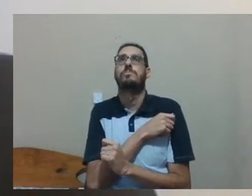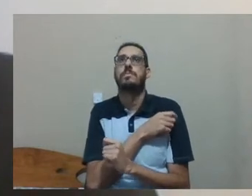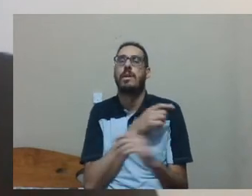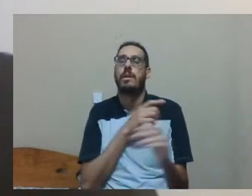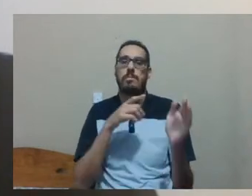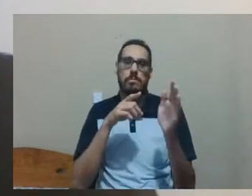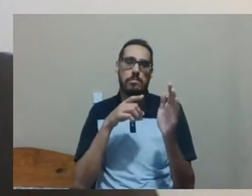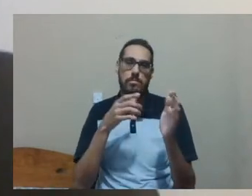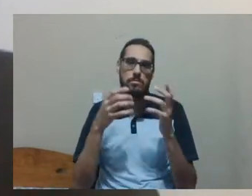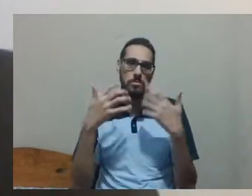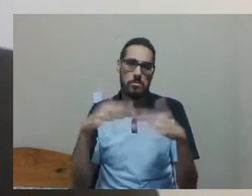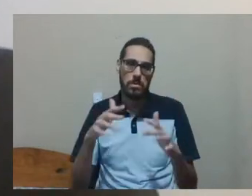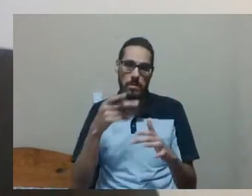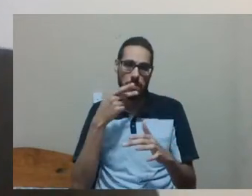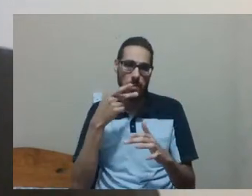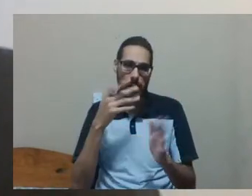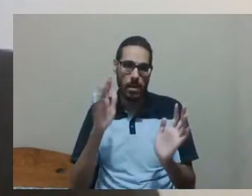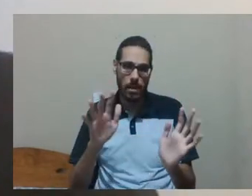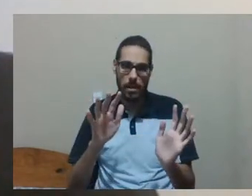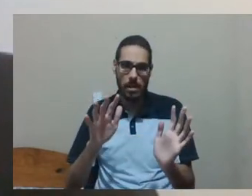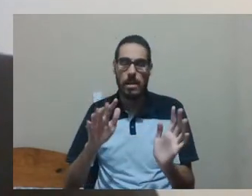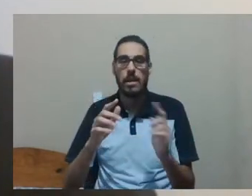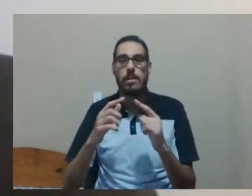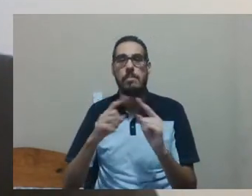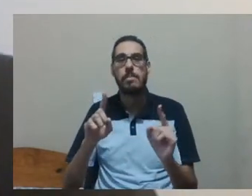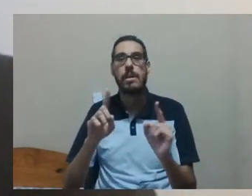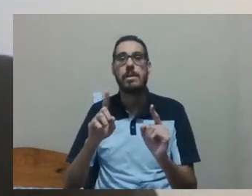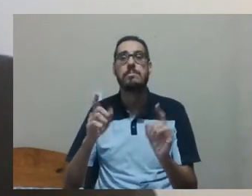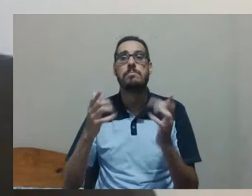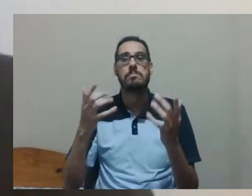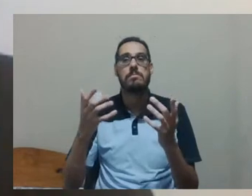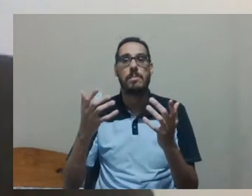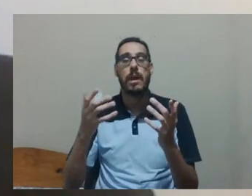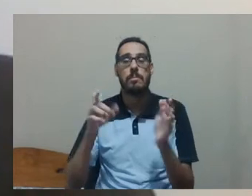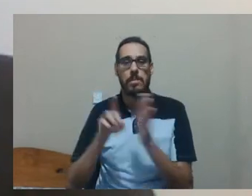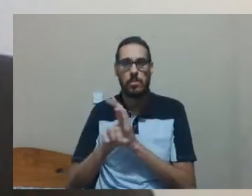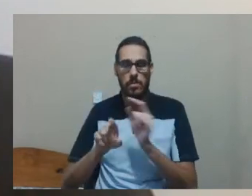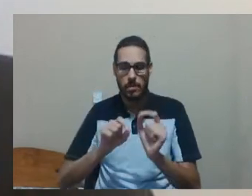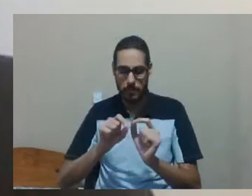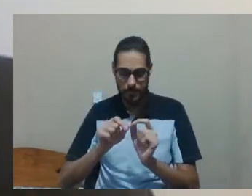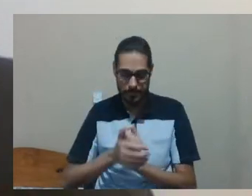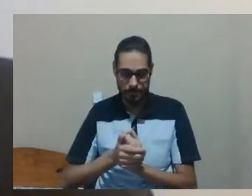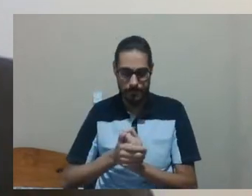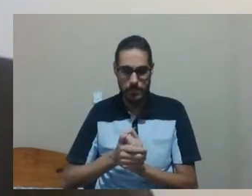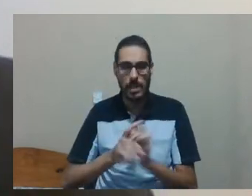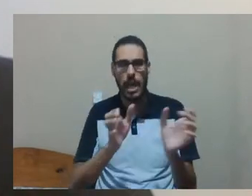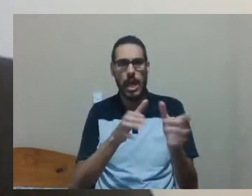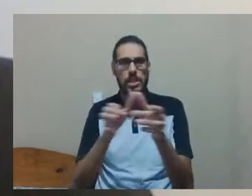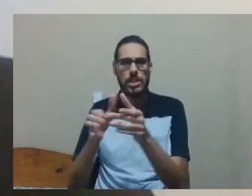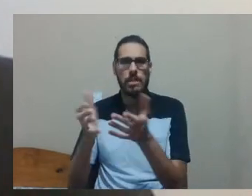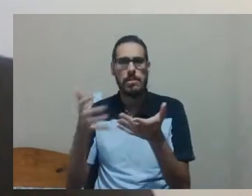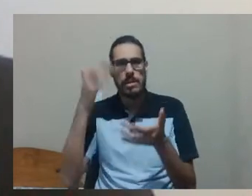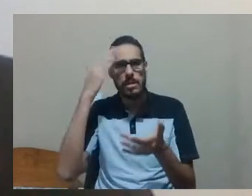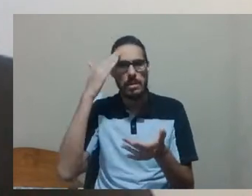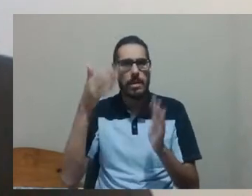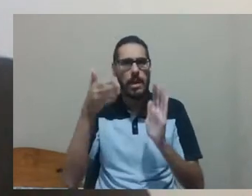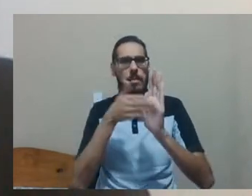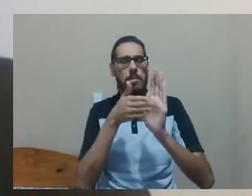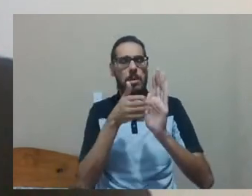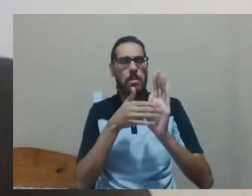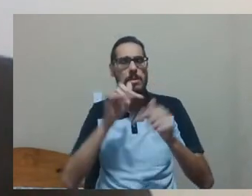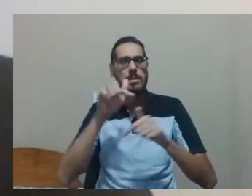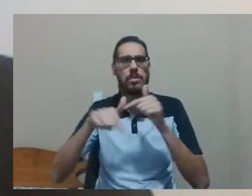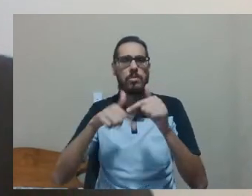a seguinte: gostaria de saber das chaves quais as propostas para atuação junto à CAPES,